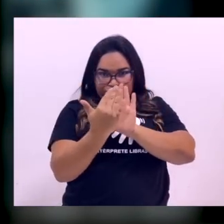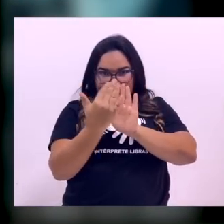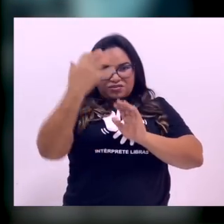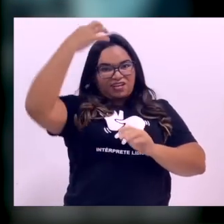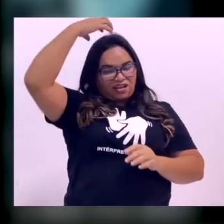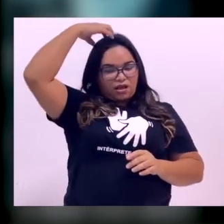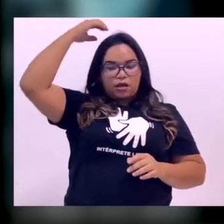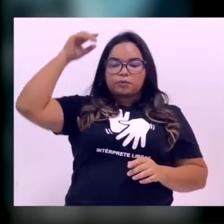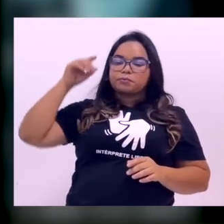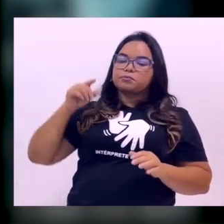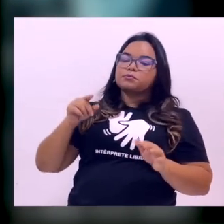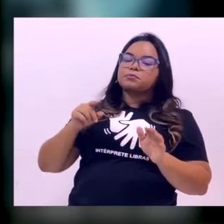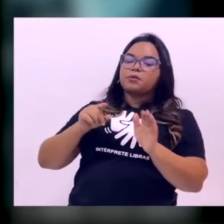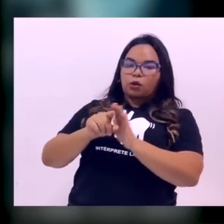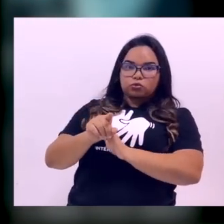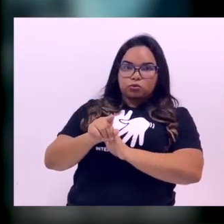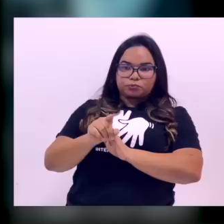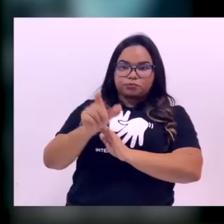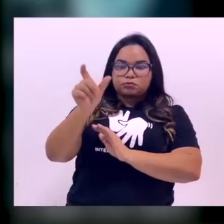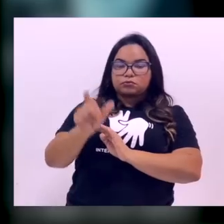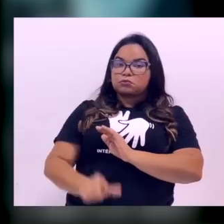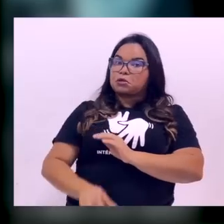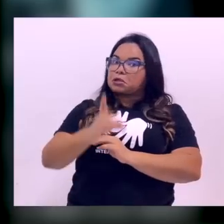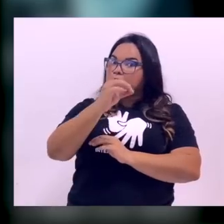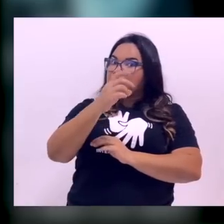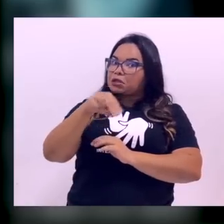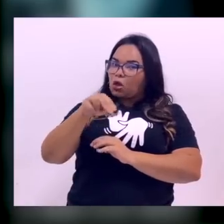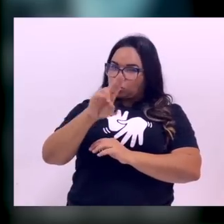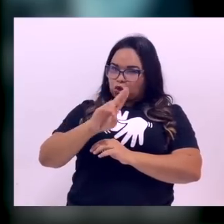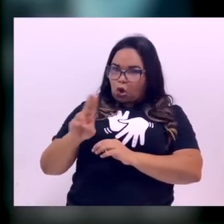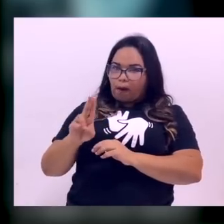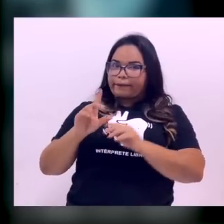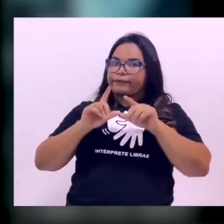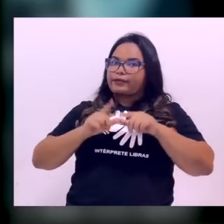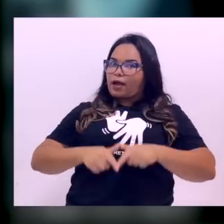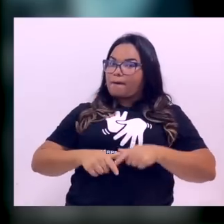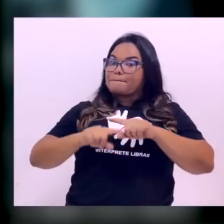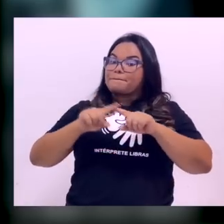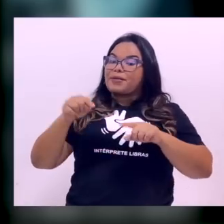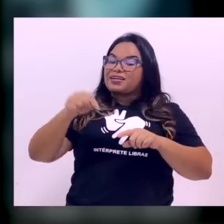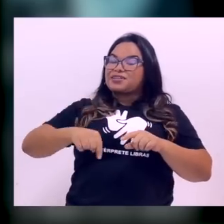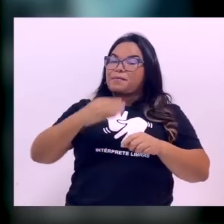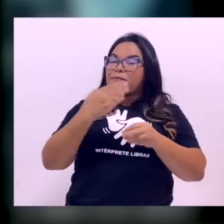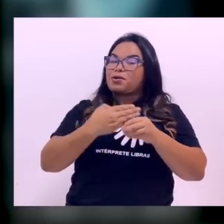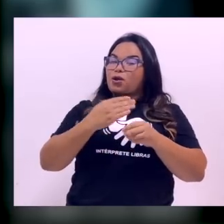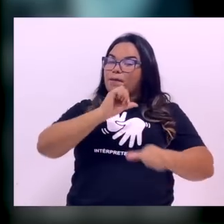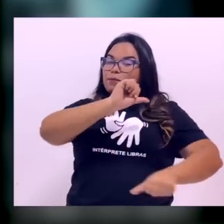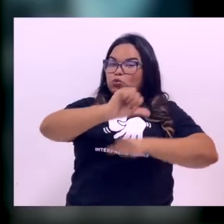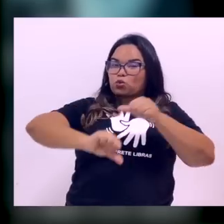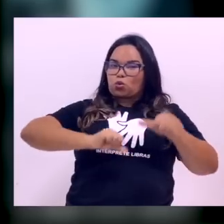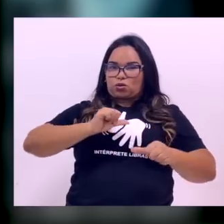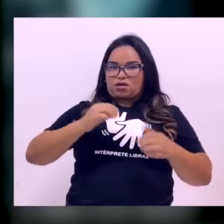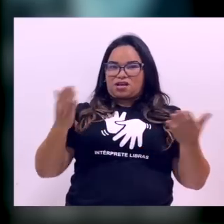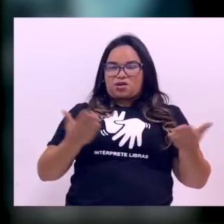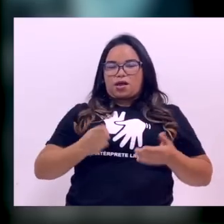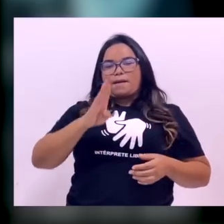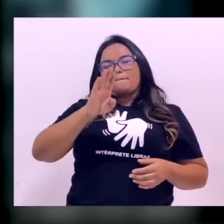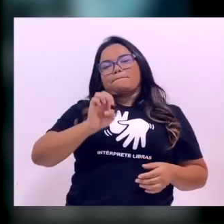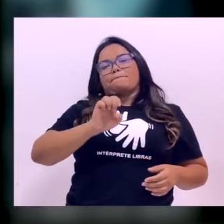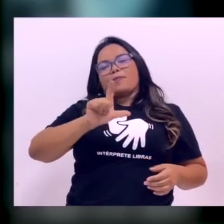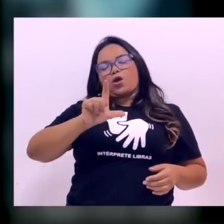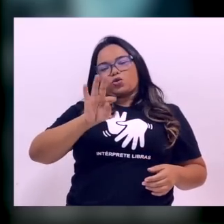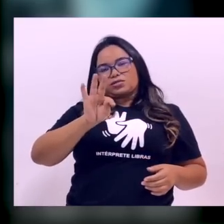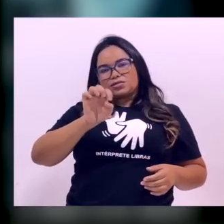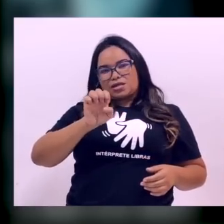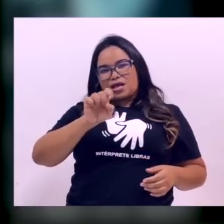é claro, é o seu nome dado a ele em lugar de Daniel, juízo. De modo que todo o livro de Daniel é